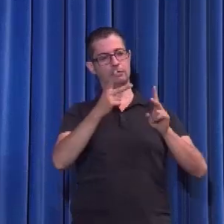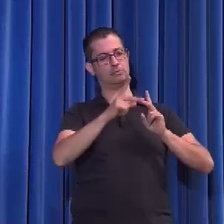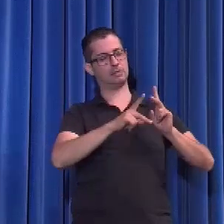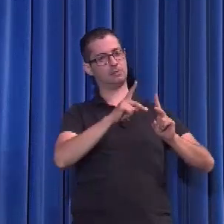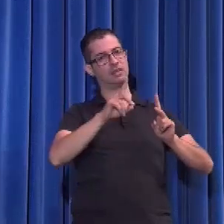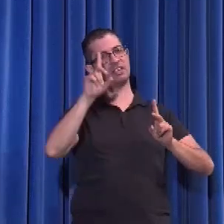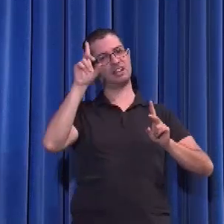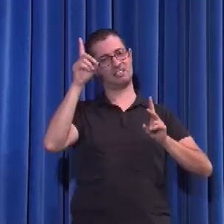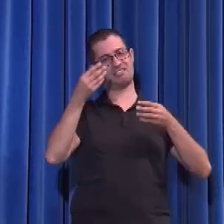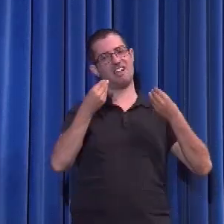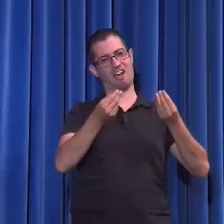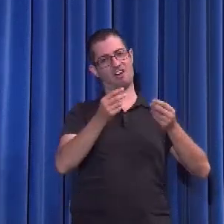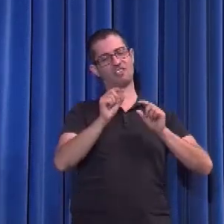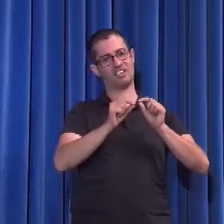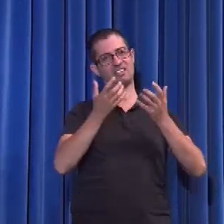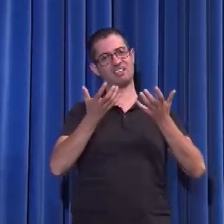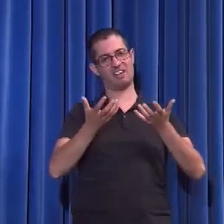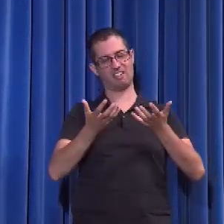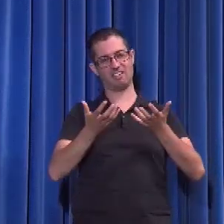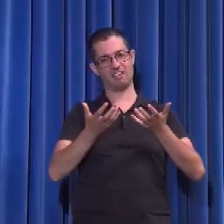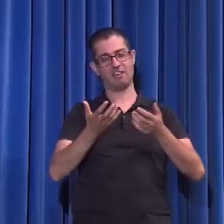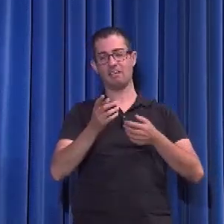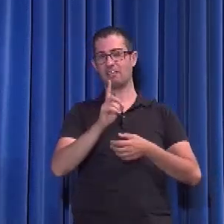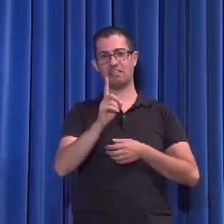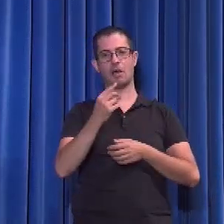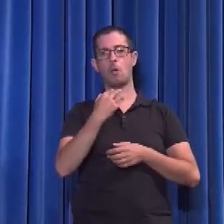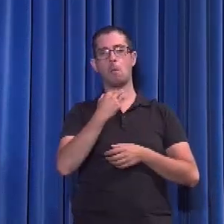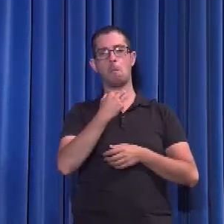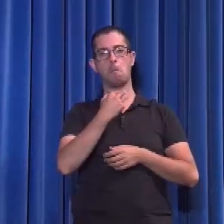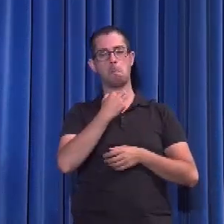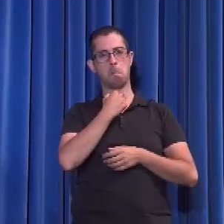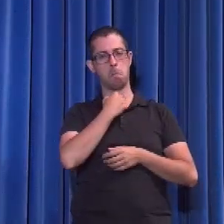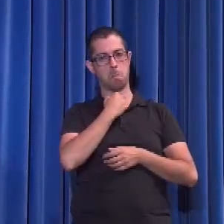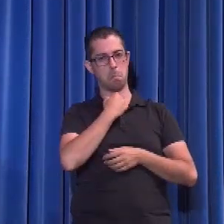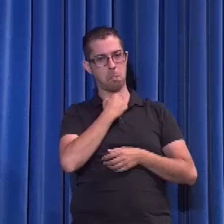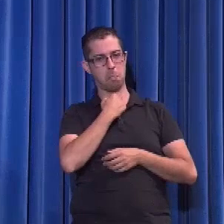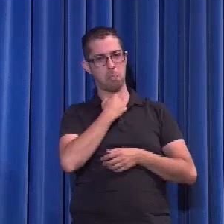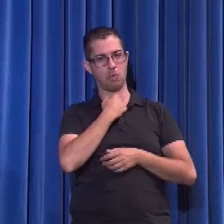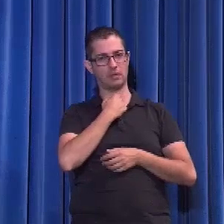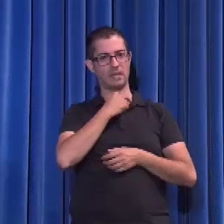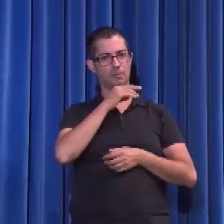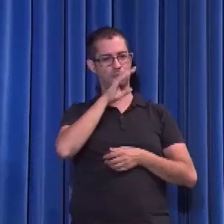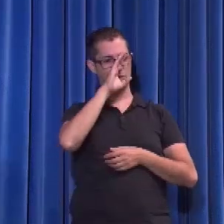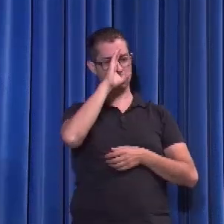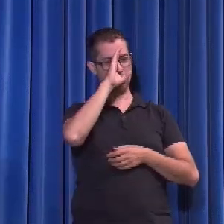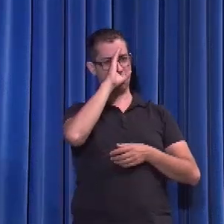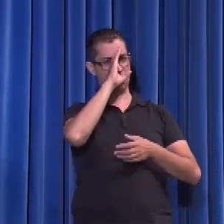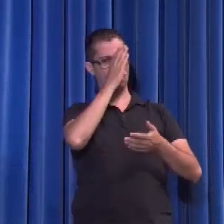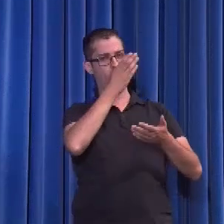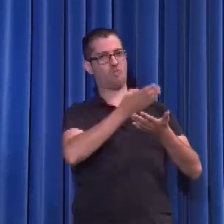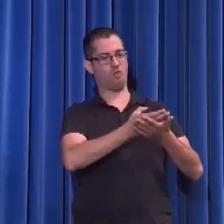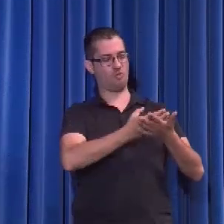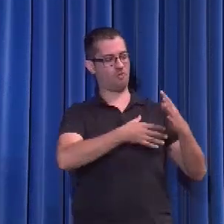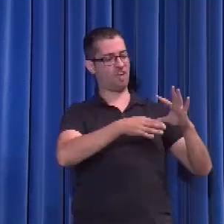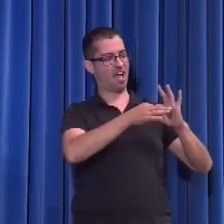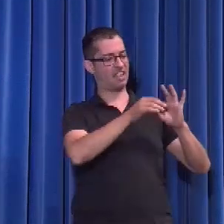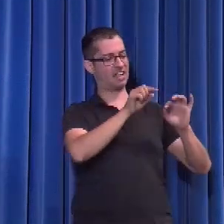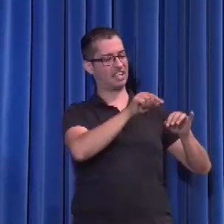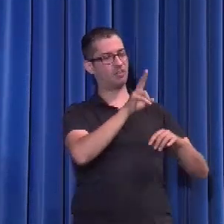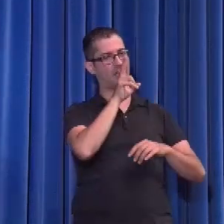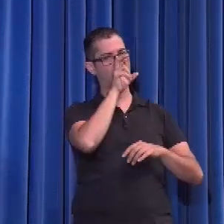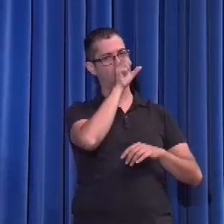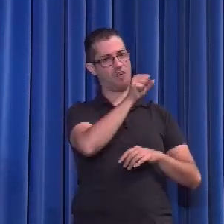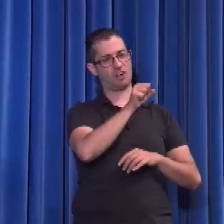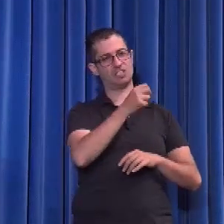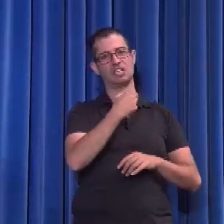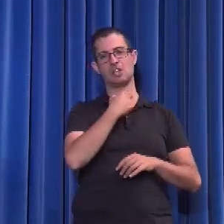quer. Não podemos nos fiar naquele que é forte. Não podemos nos fiar